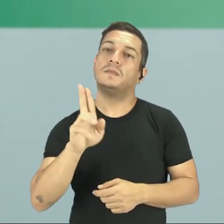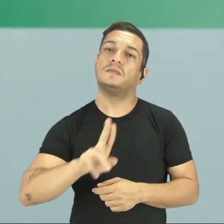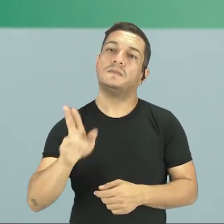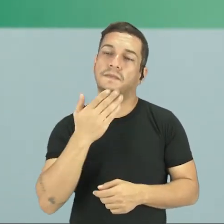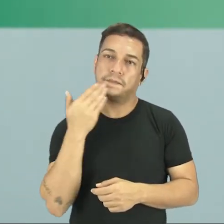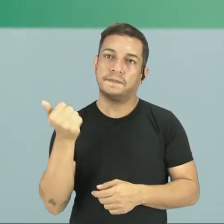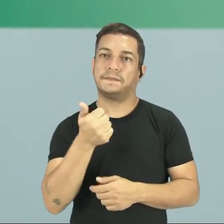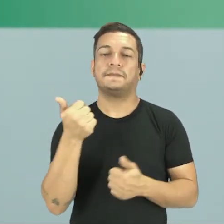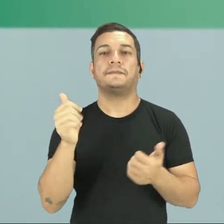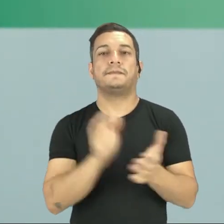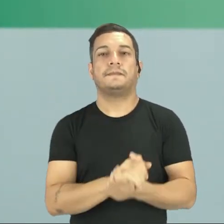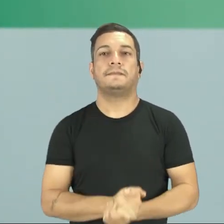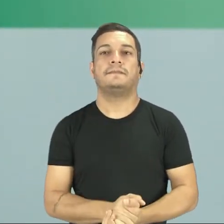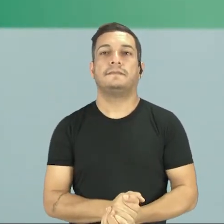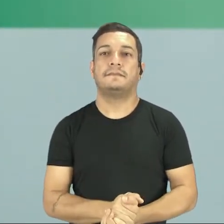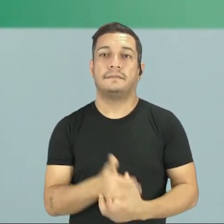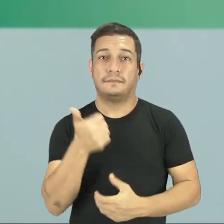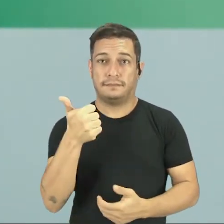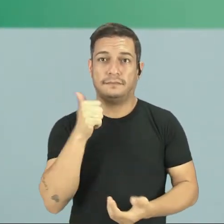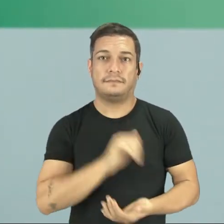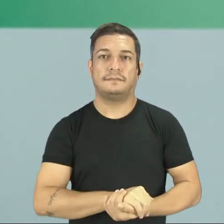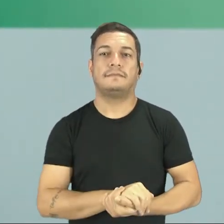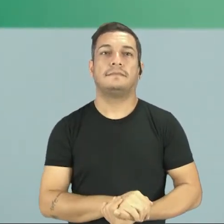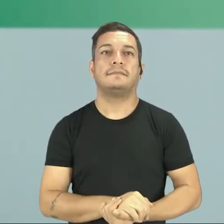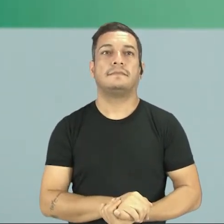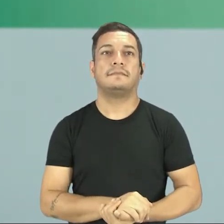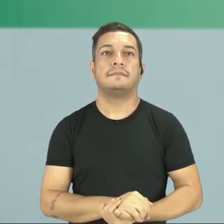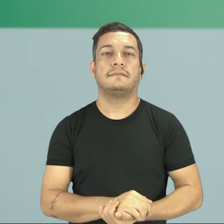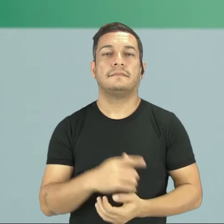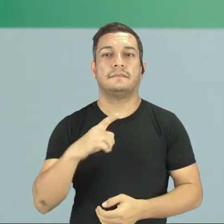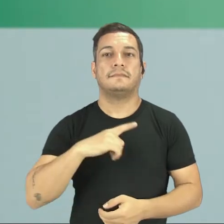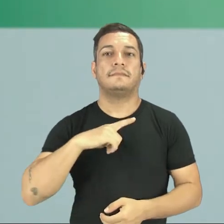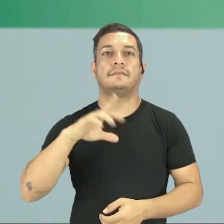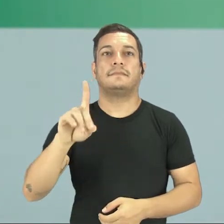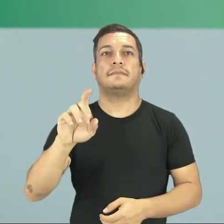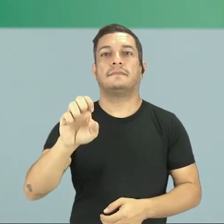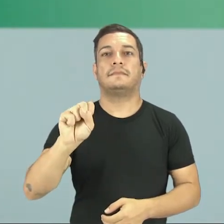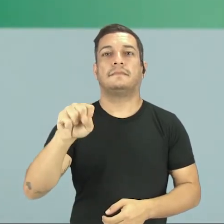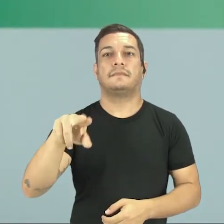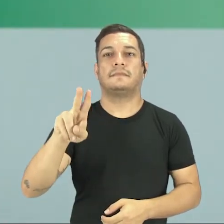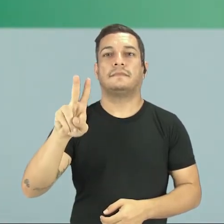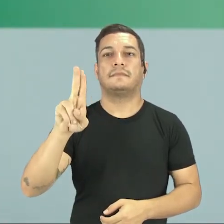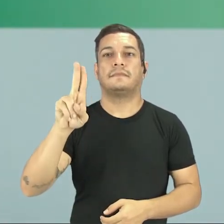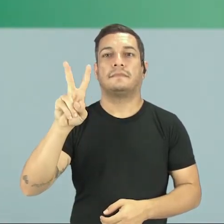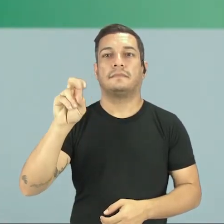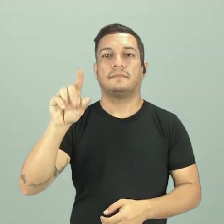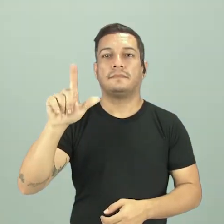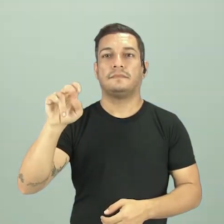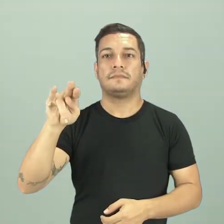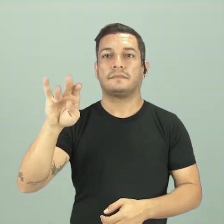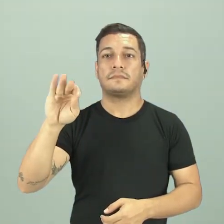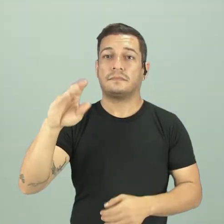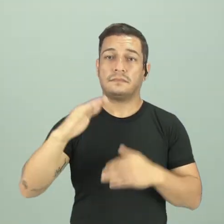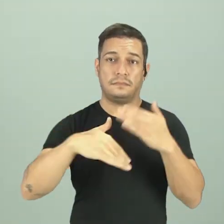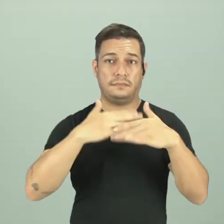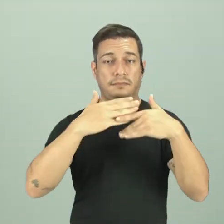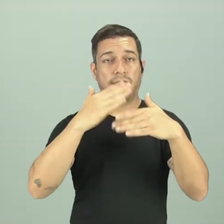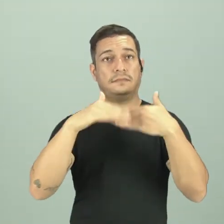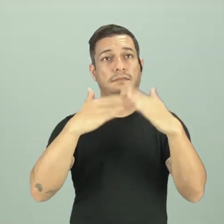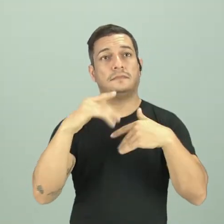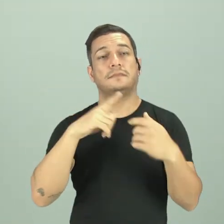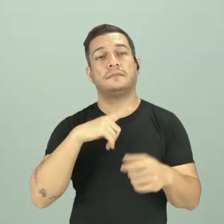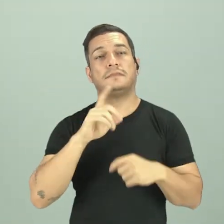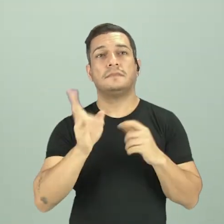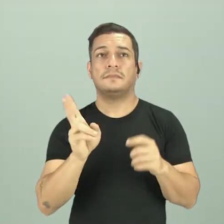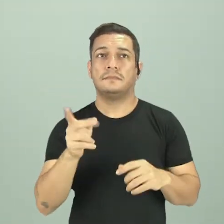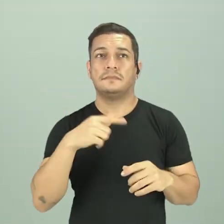melhor. Tudo bem? Certo? Bom, gente, aí nós chegamos no desenvolvimento que basicamente segue a mesma estrutura, tá? Você pode adotar ali o